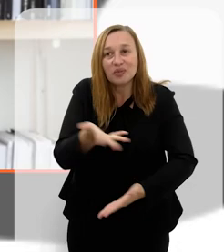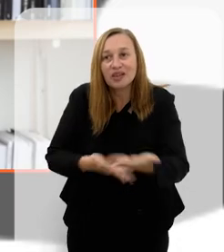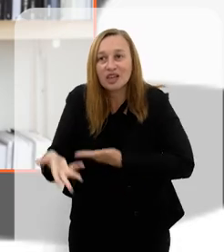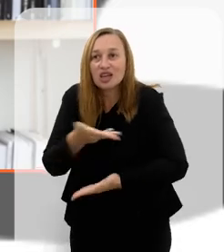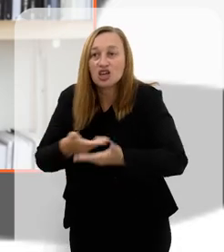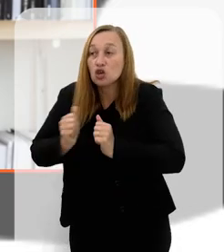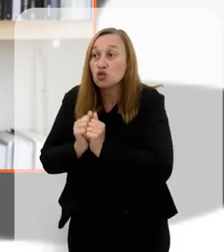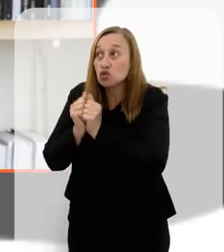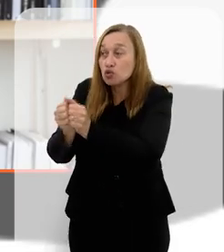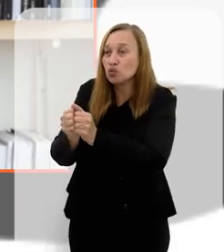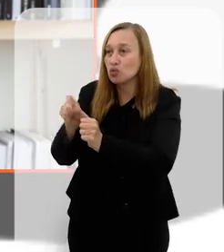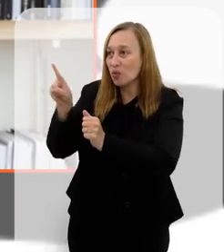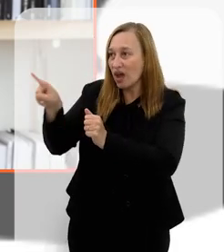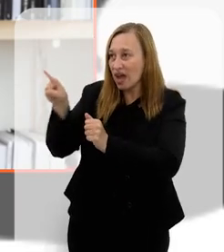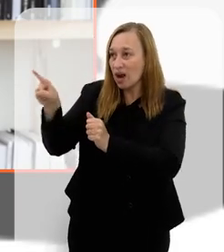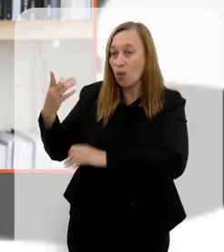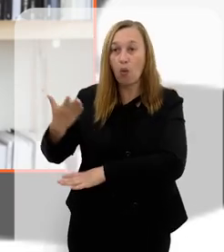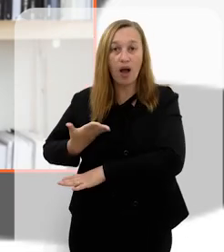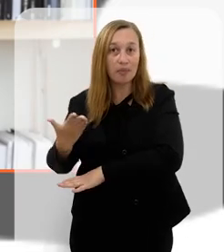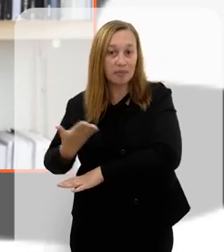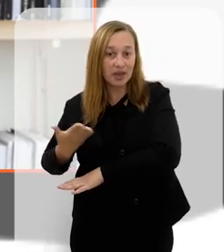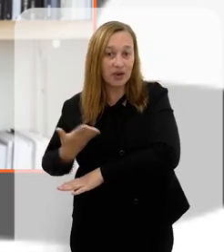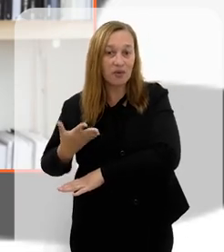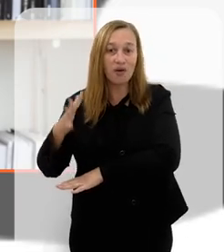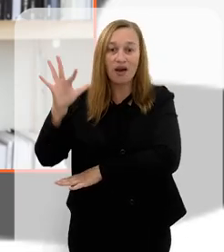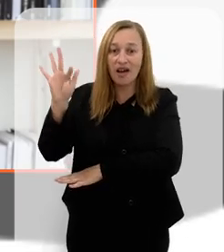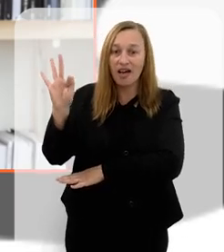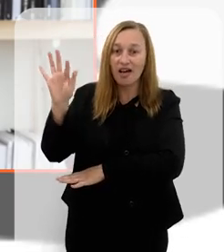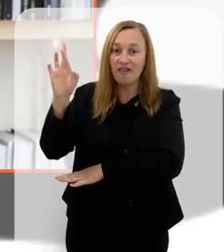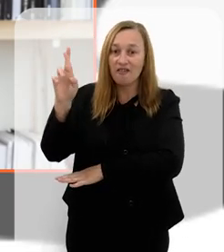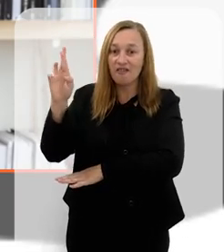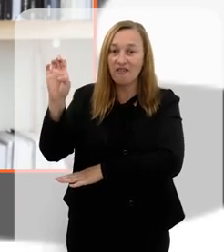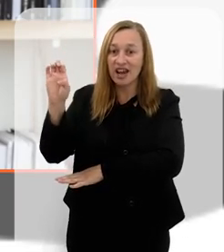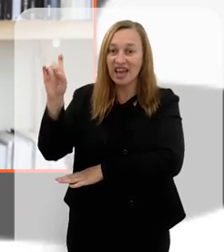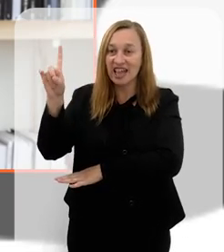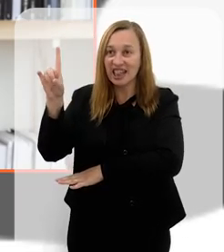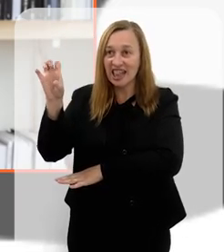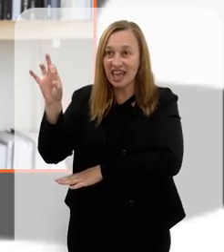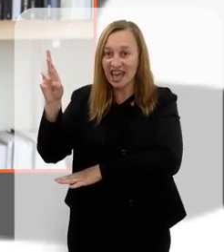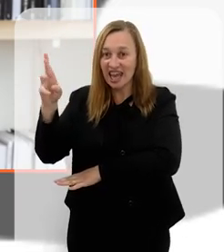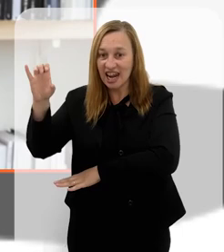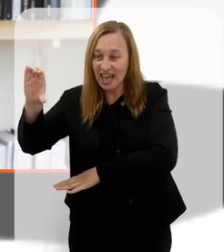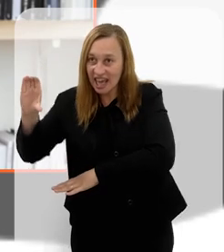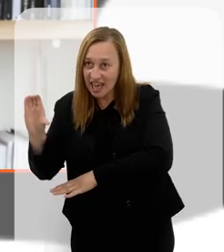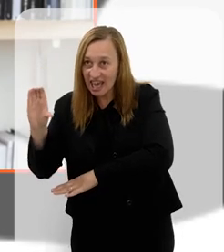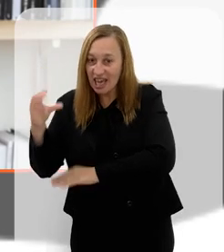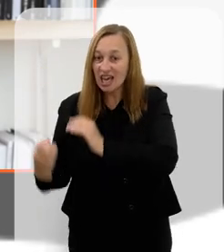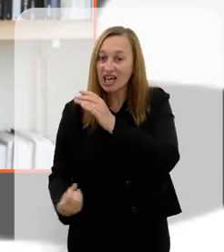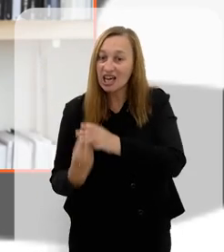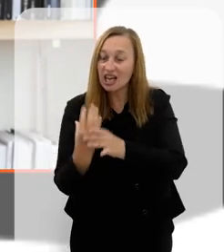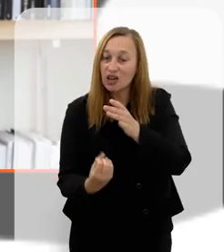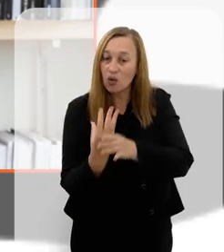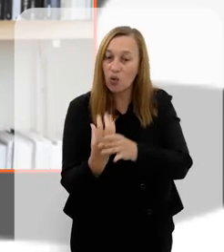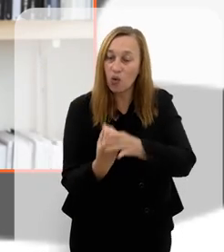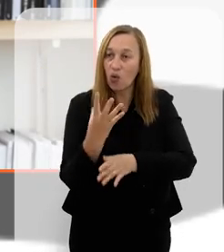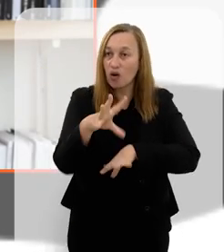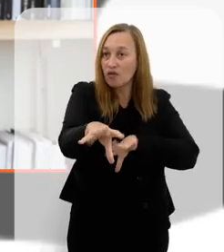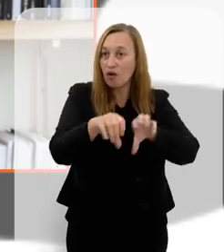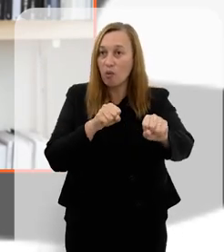No SEV, ela, juntamente com o filósofo Frédéric Lenoir, difundiu e